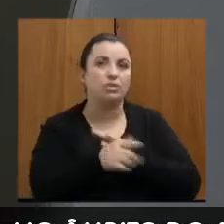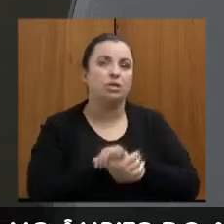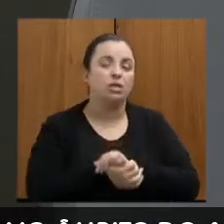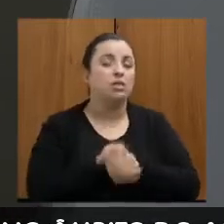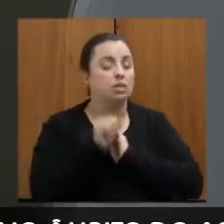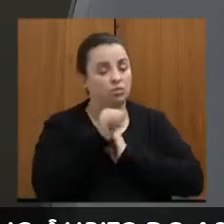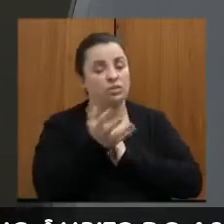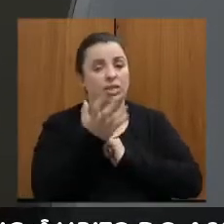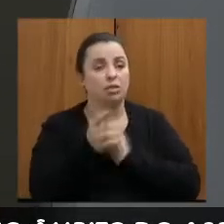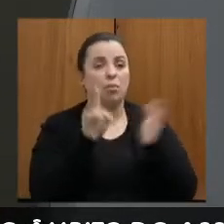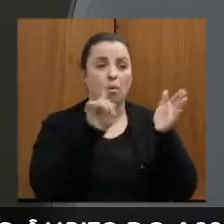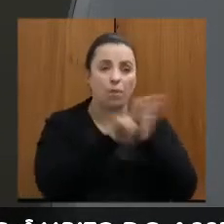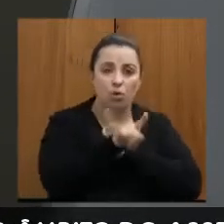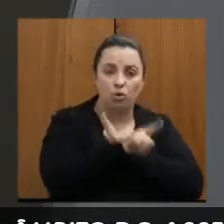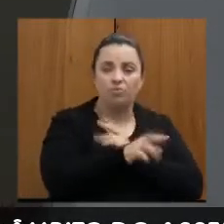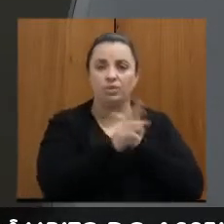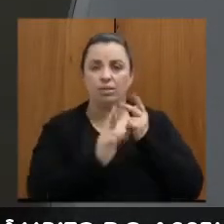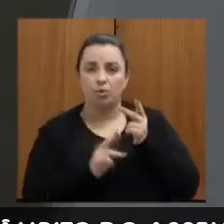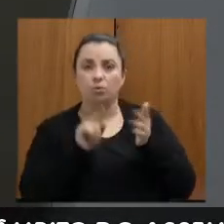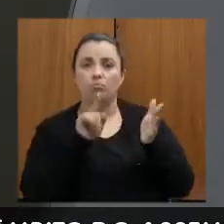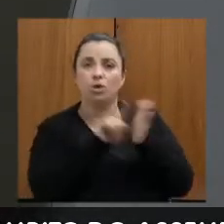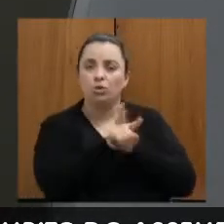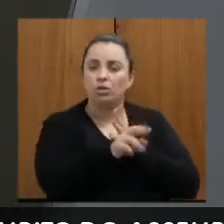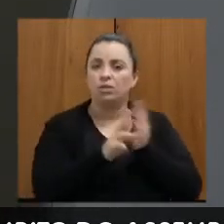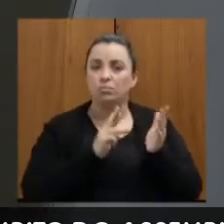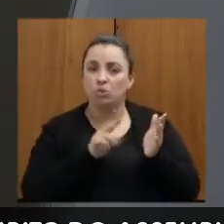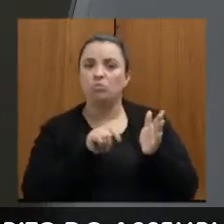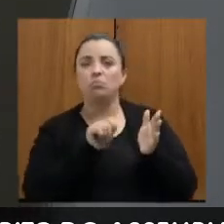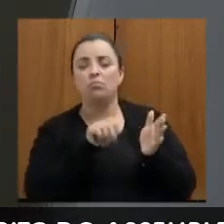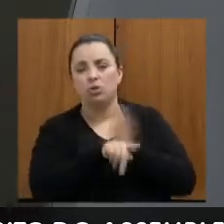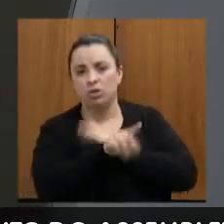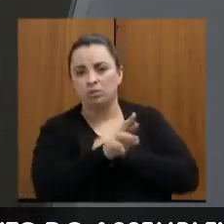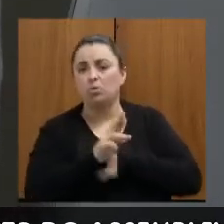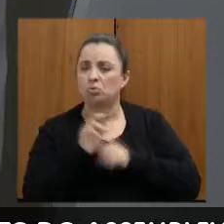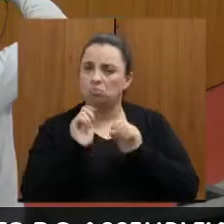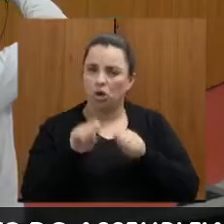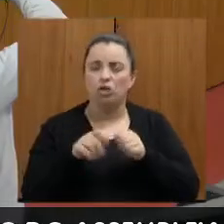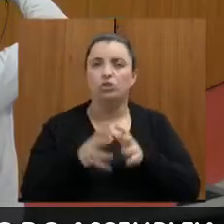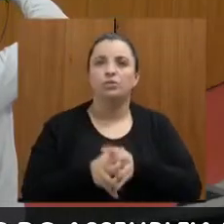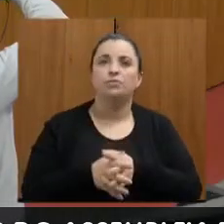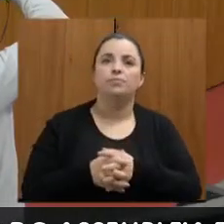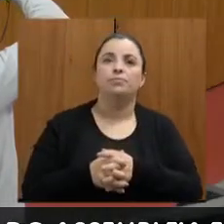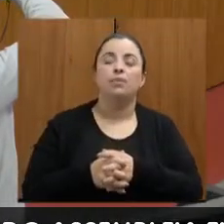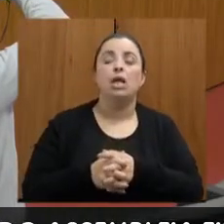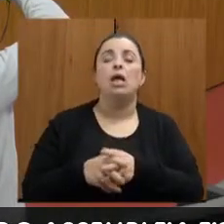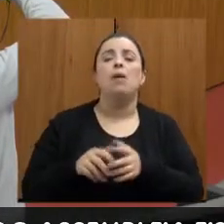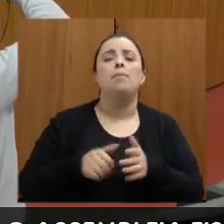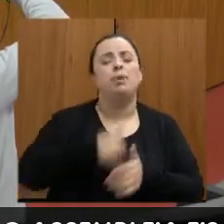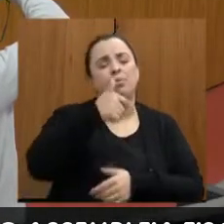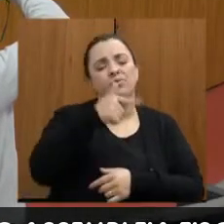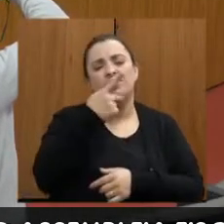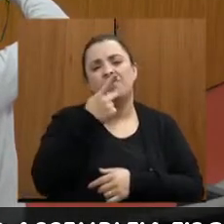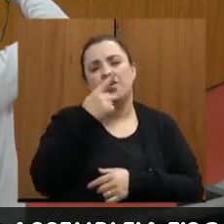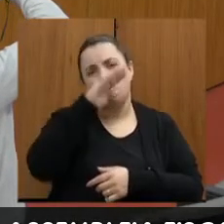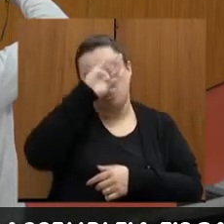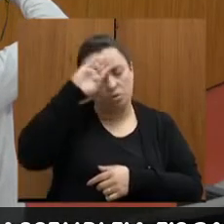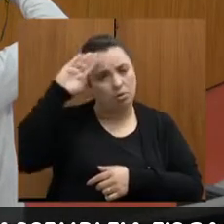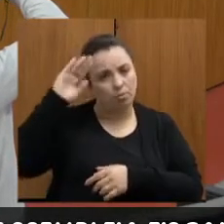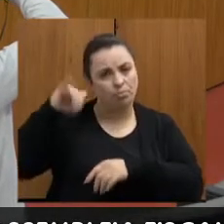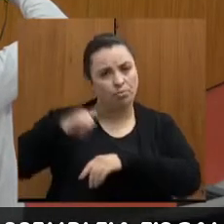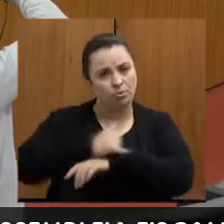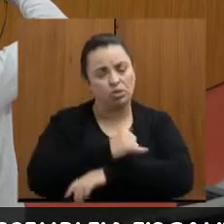faço uma uma eu sei me respondendo eu serei melhor primeiro você falou do Aeroporto da Pampulha nós trabalhamos muito na época